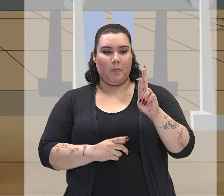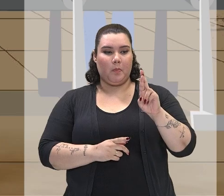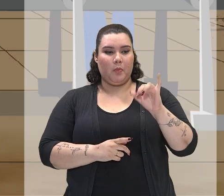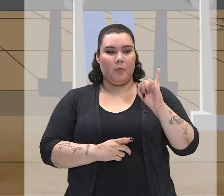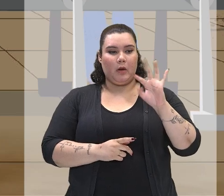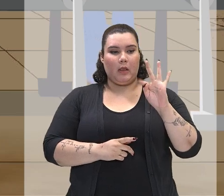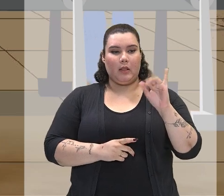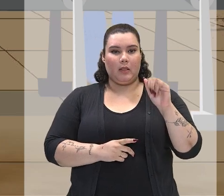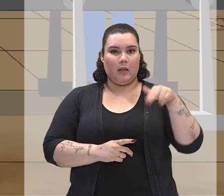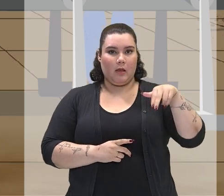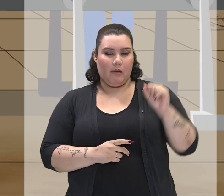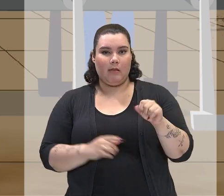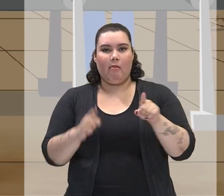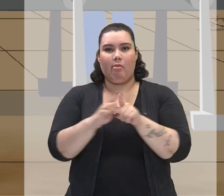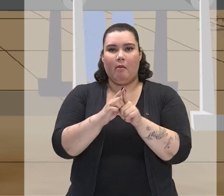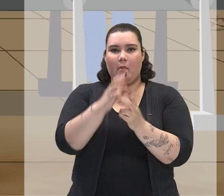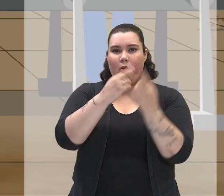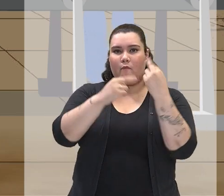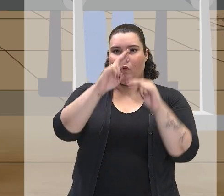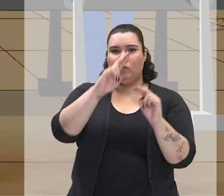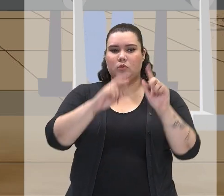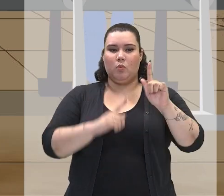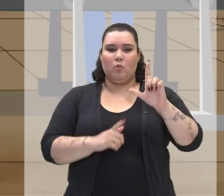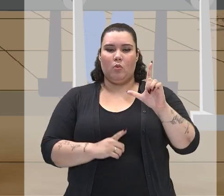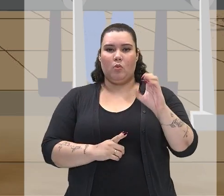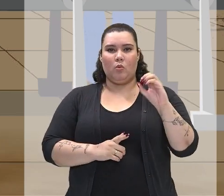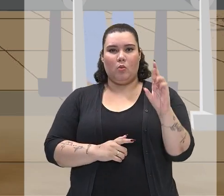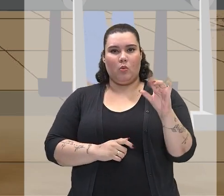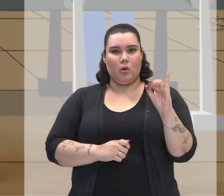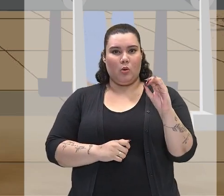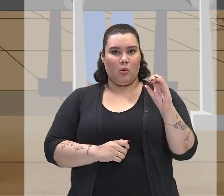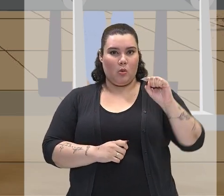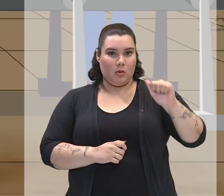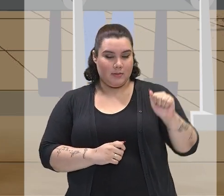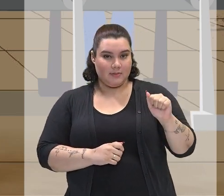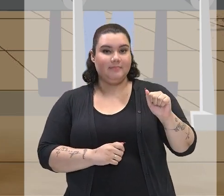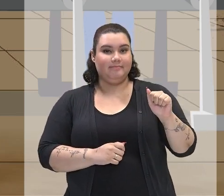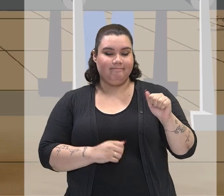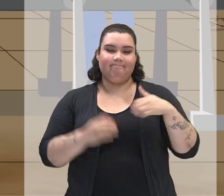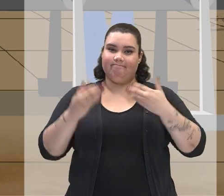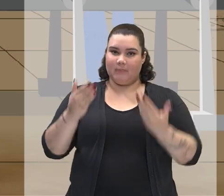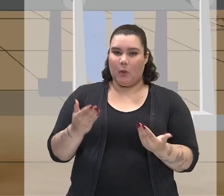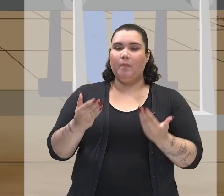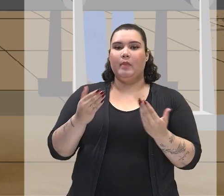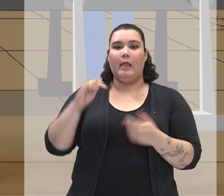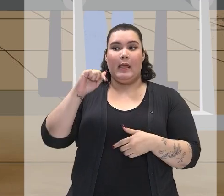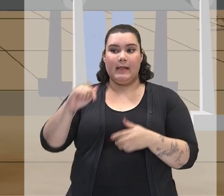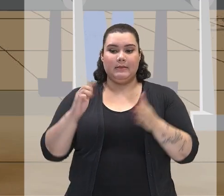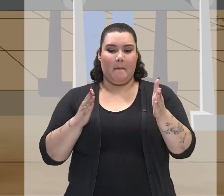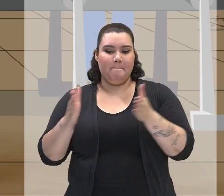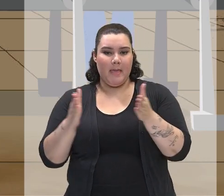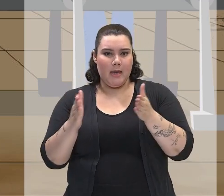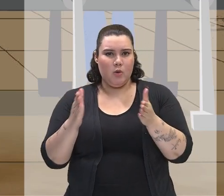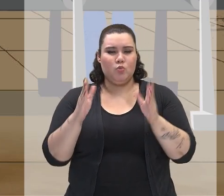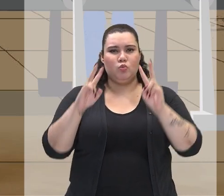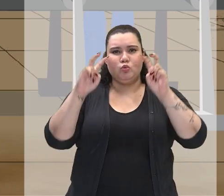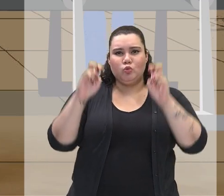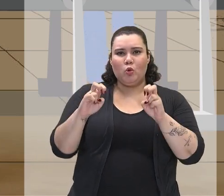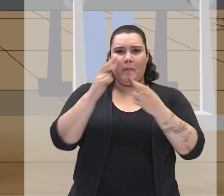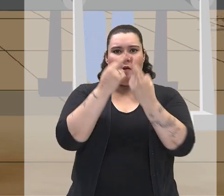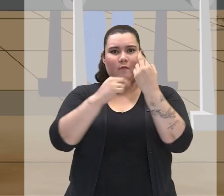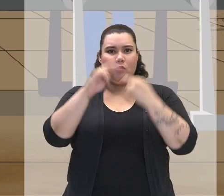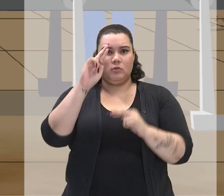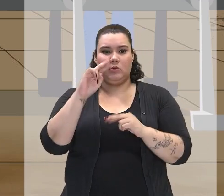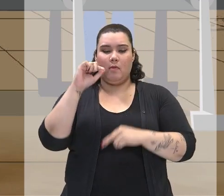Gloriosa? Sim, nós verificamos isso. E verificamos também que nesse interim de revoluções, a Inglaterra acabou